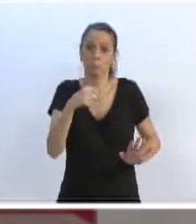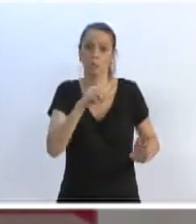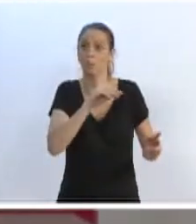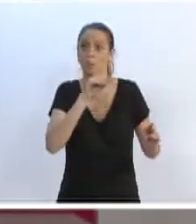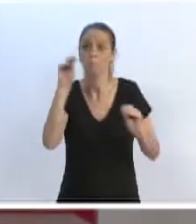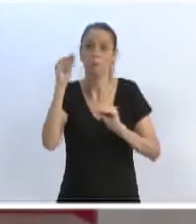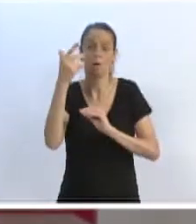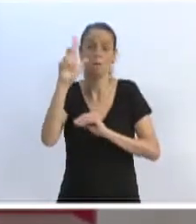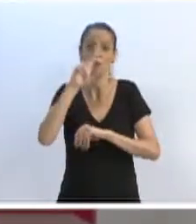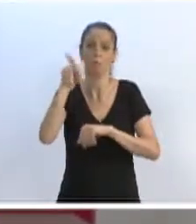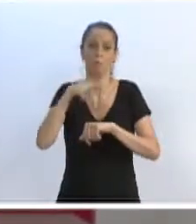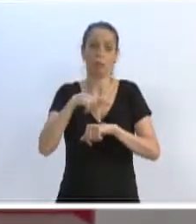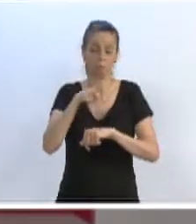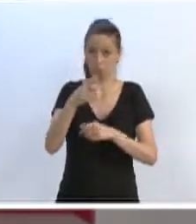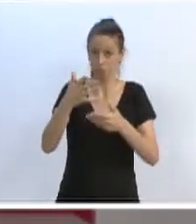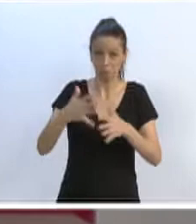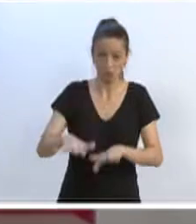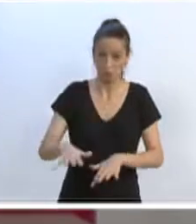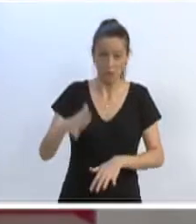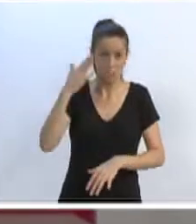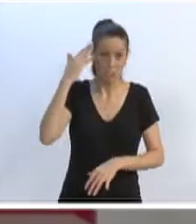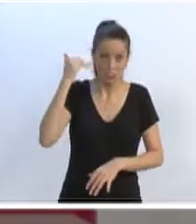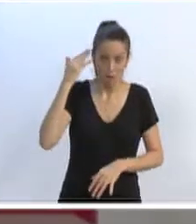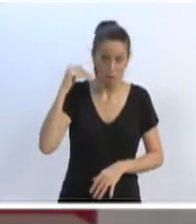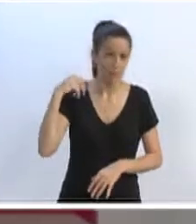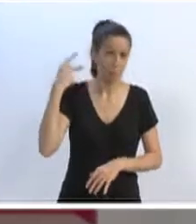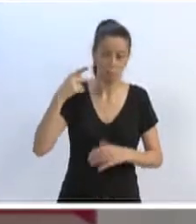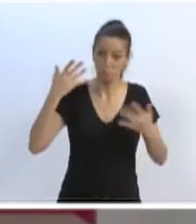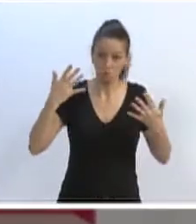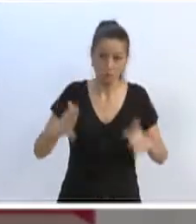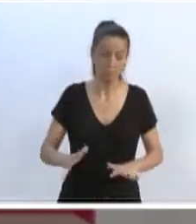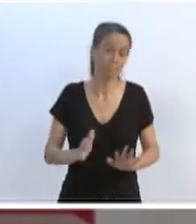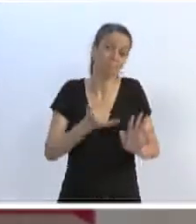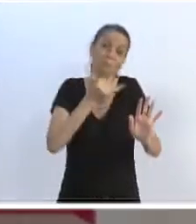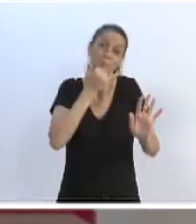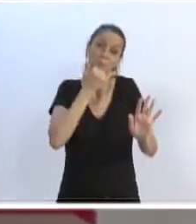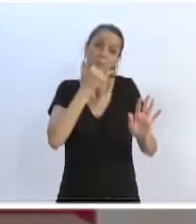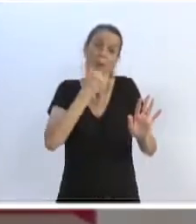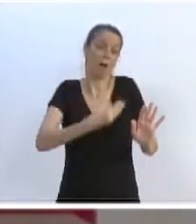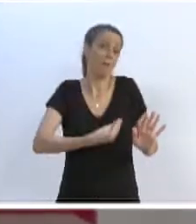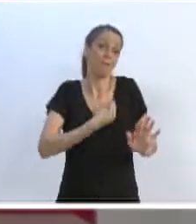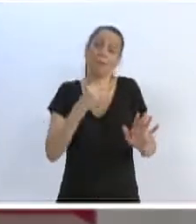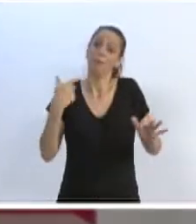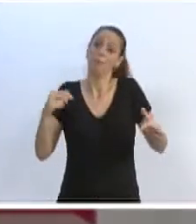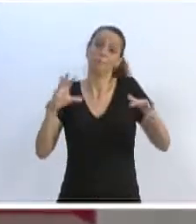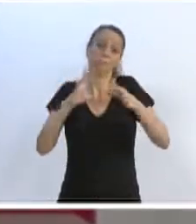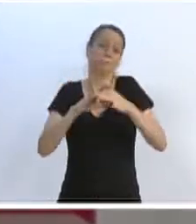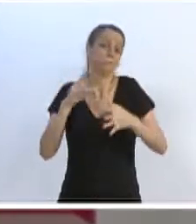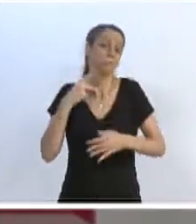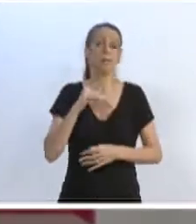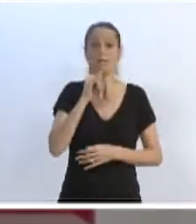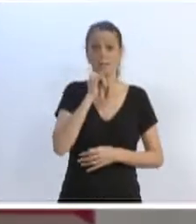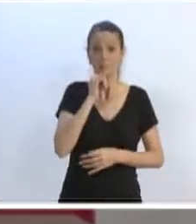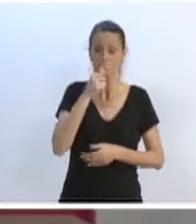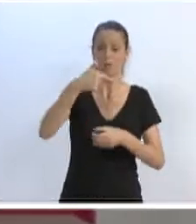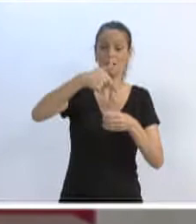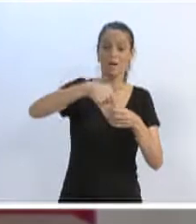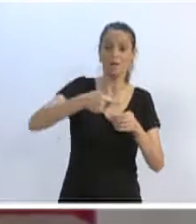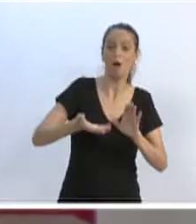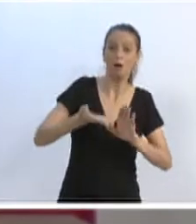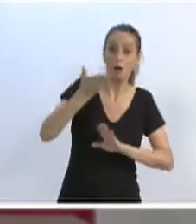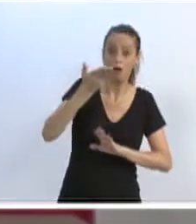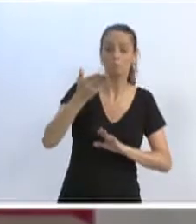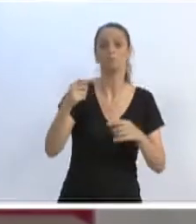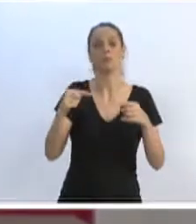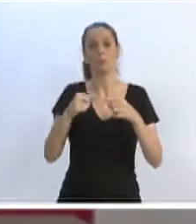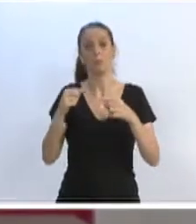morar nesse país. A pessoa que não quer morar, saber de política, porque tudo gira em torno da política. O aumento da gasolina gira em torno da política. Não